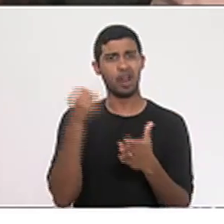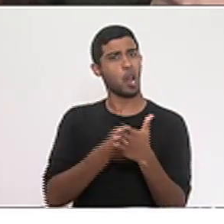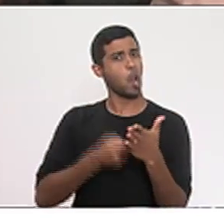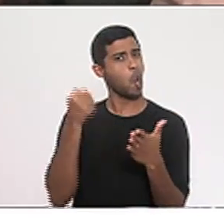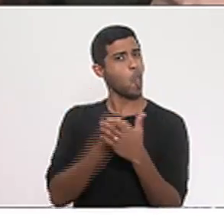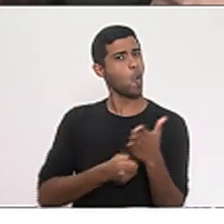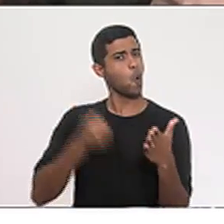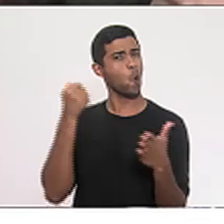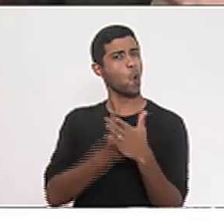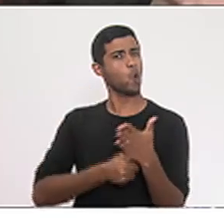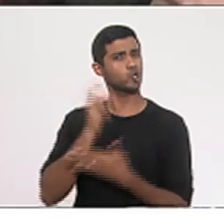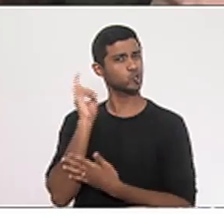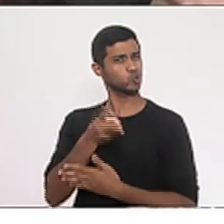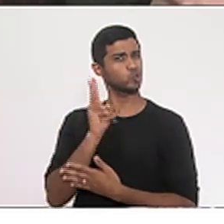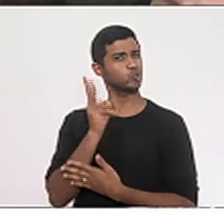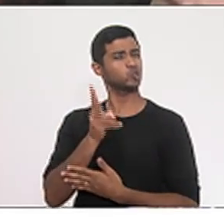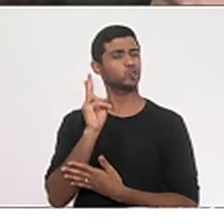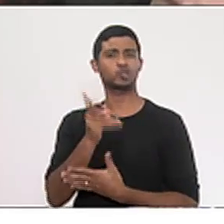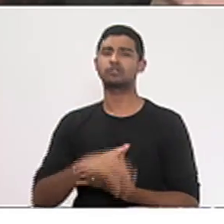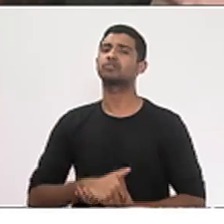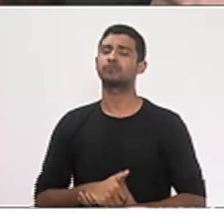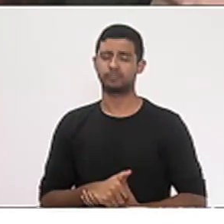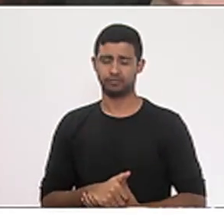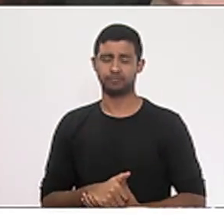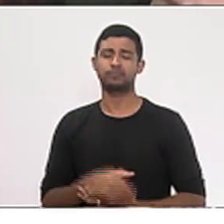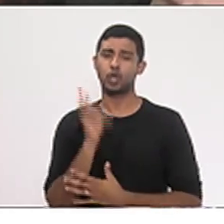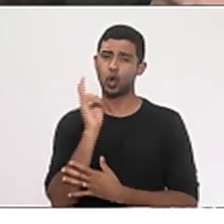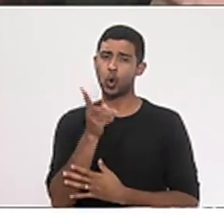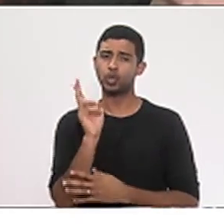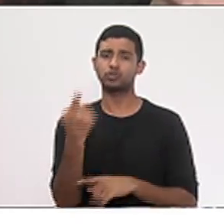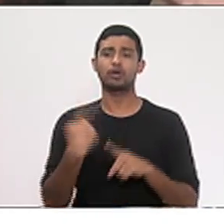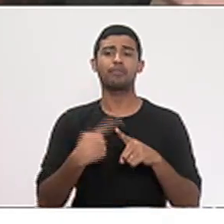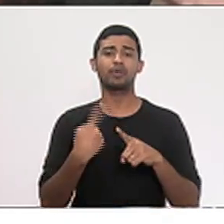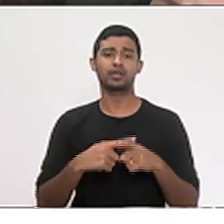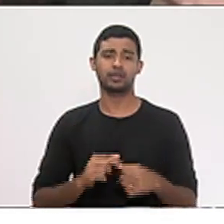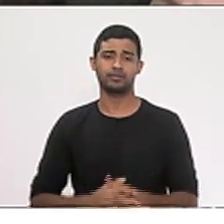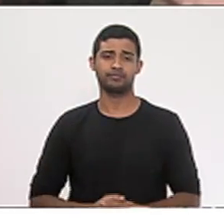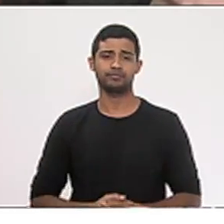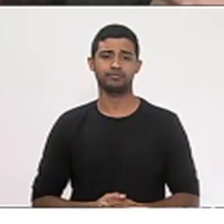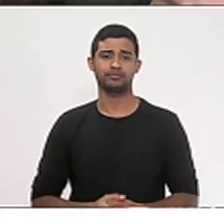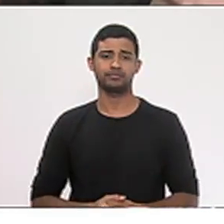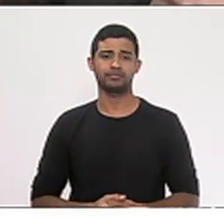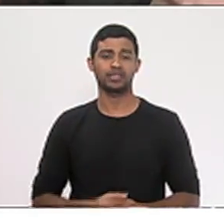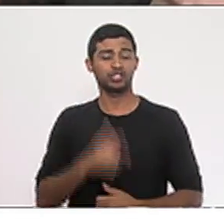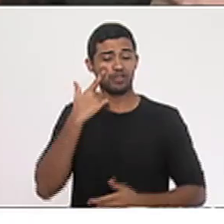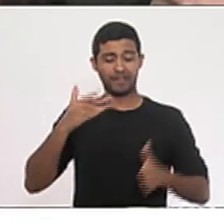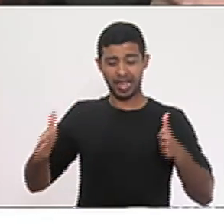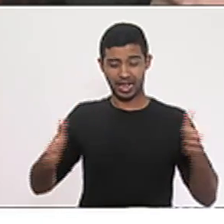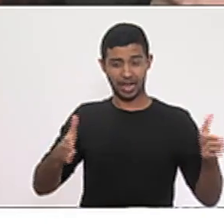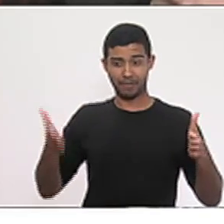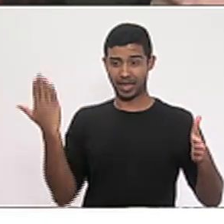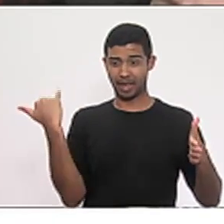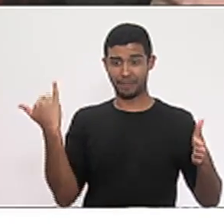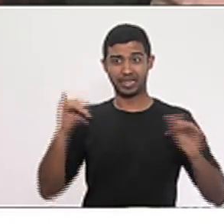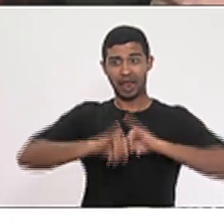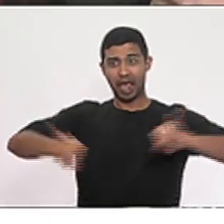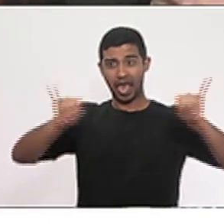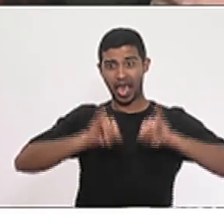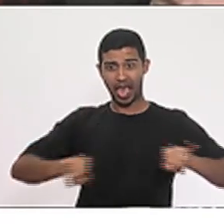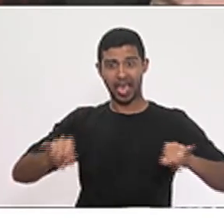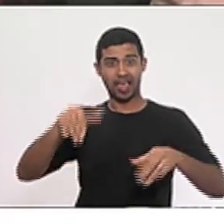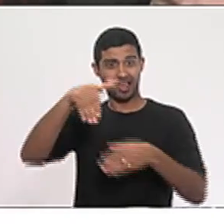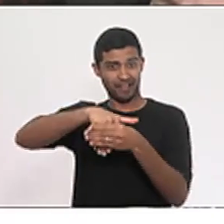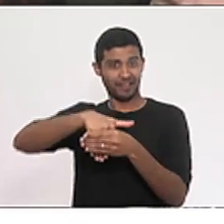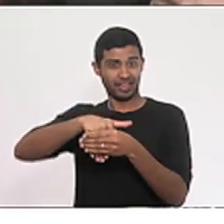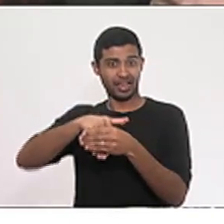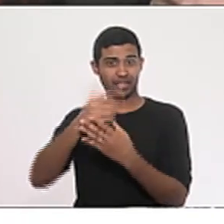segue dura, segue renhida. E por quê? Durante a campanha eleitoral, Gustavo, de 2018,